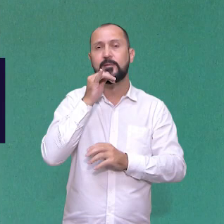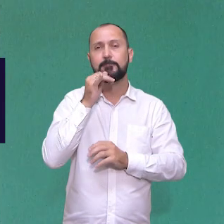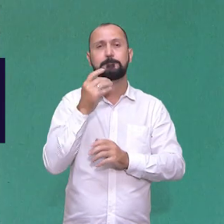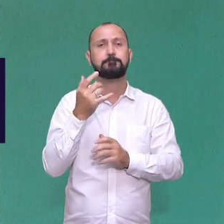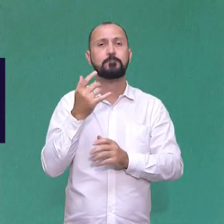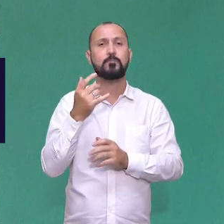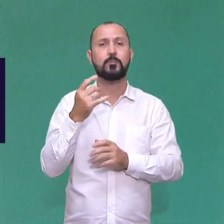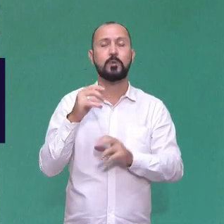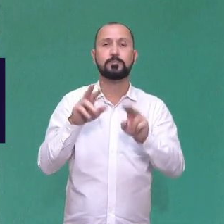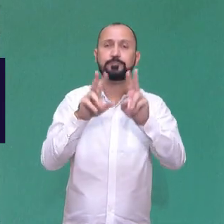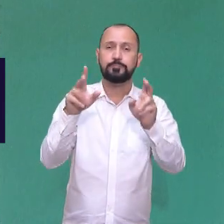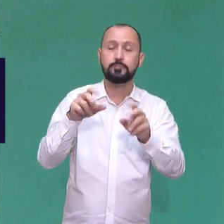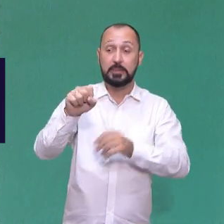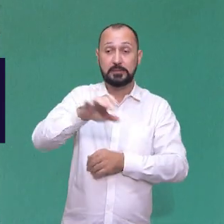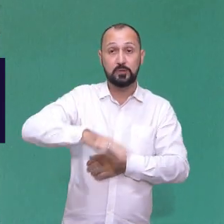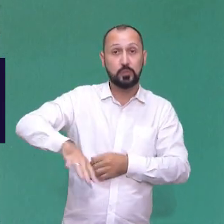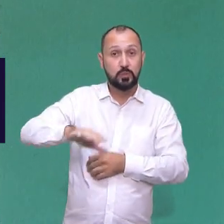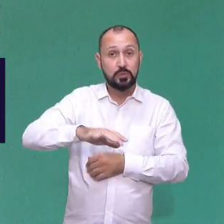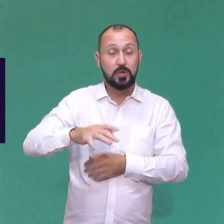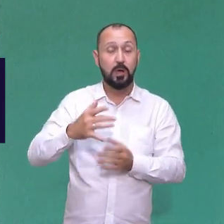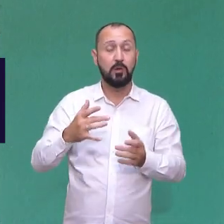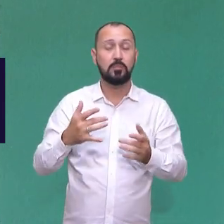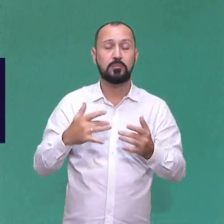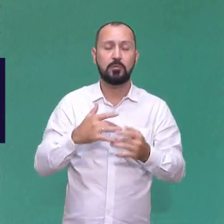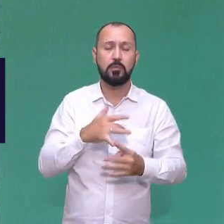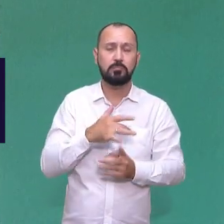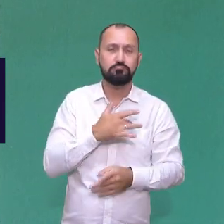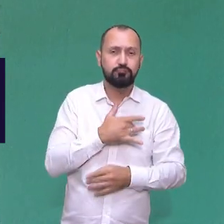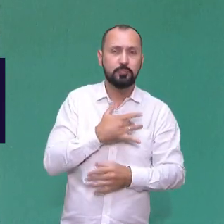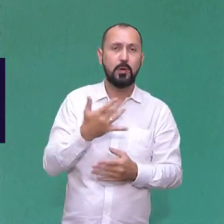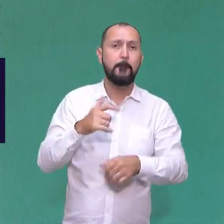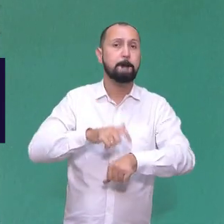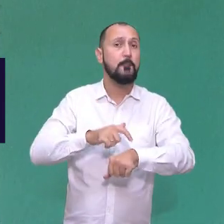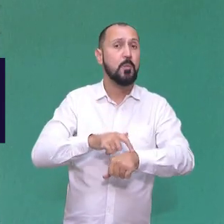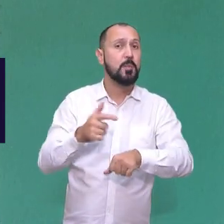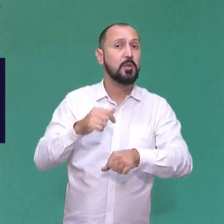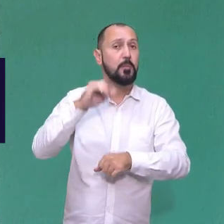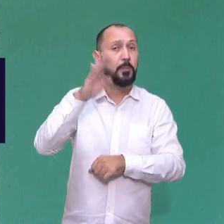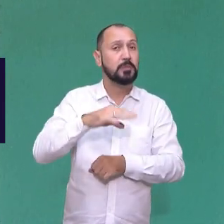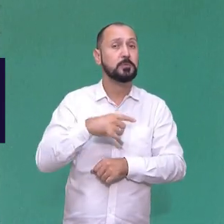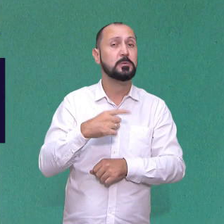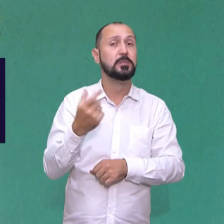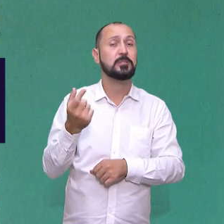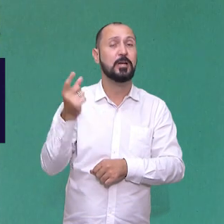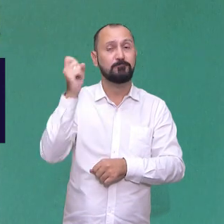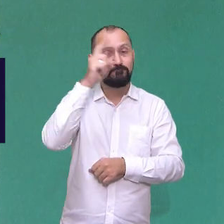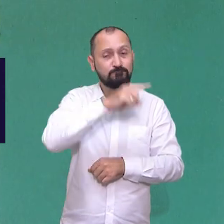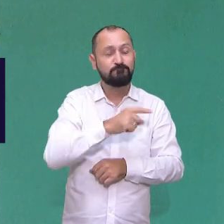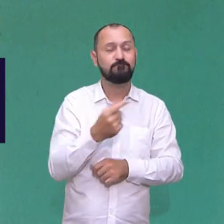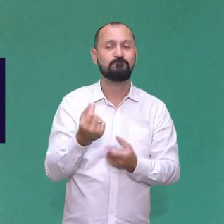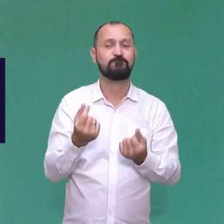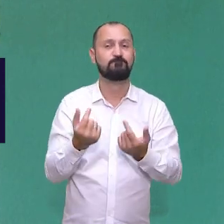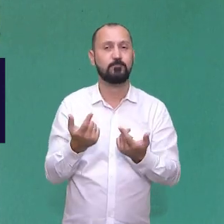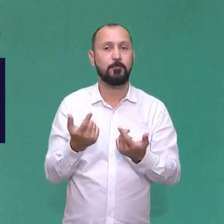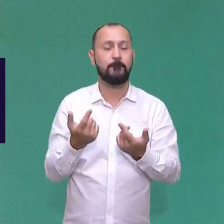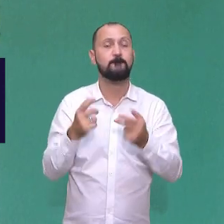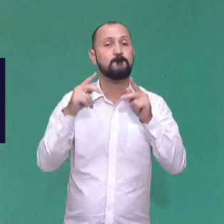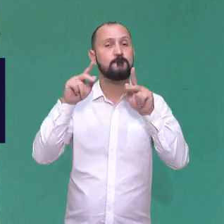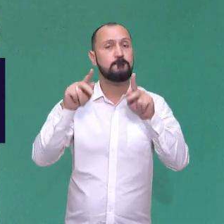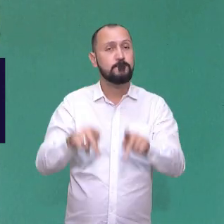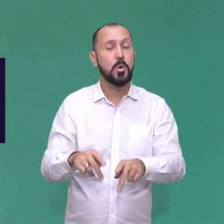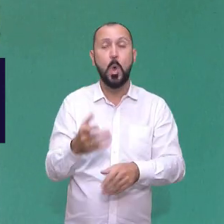infraestrutura, enfim. E muitas vezes até na parte de assistência social. Nós vivemos hoje um período no Brasil de